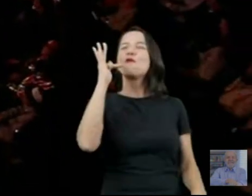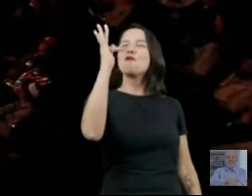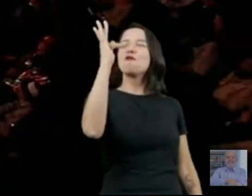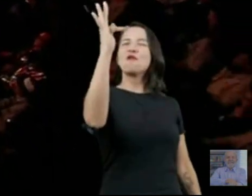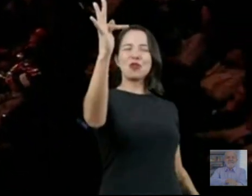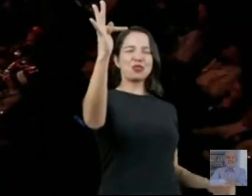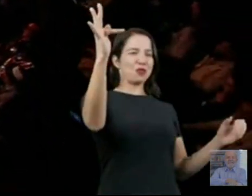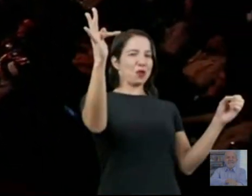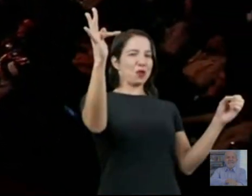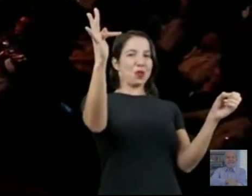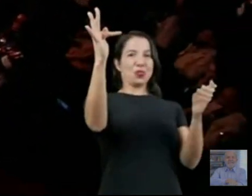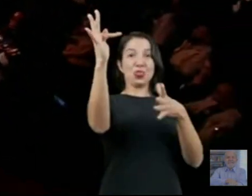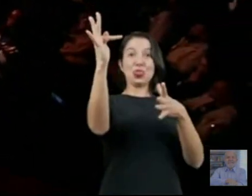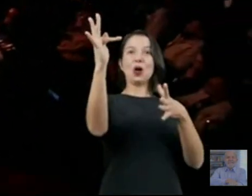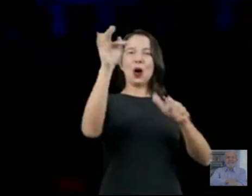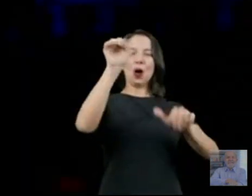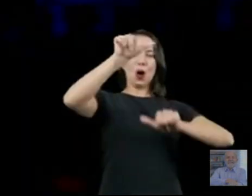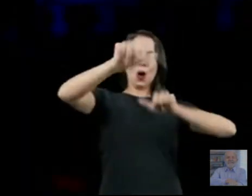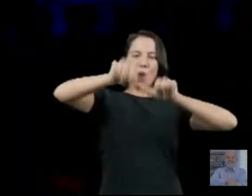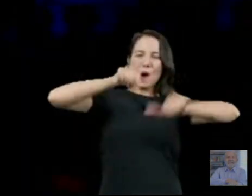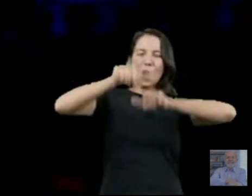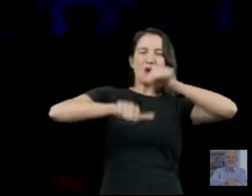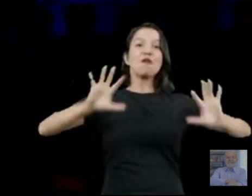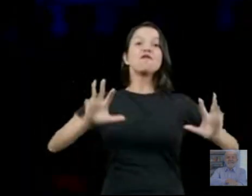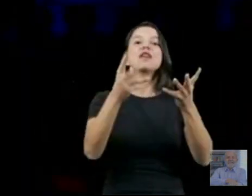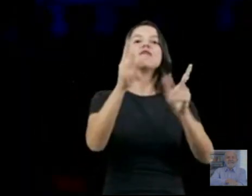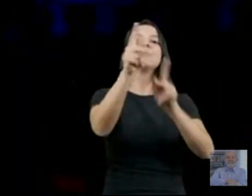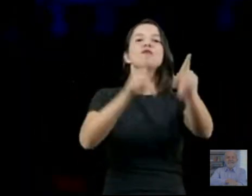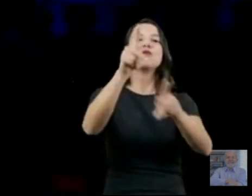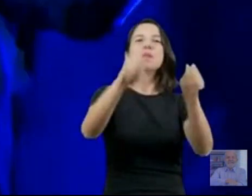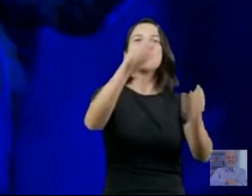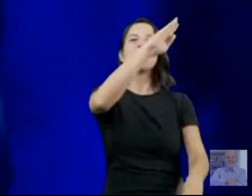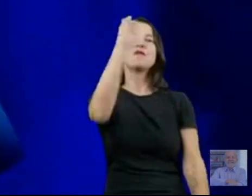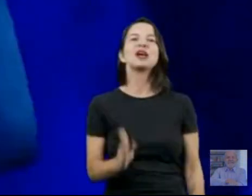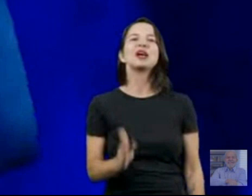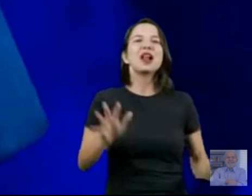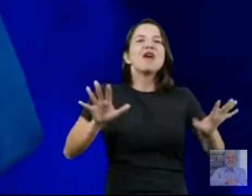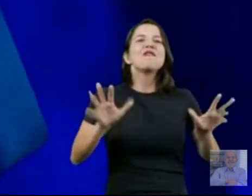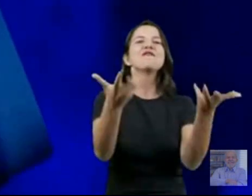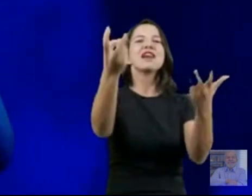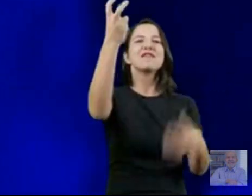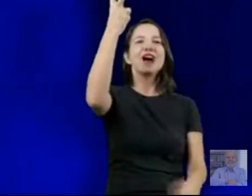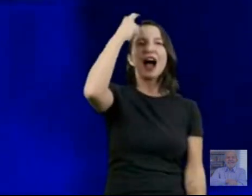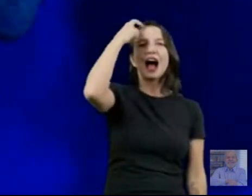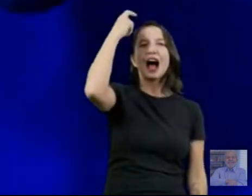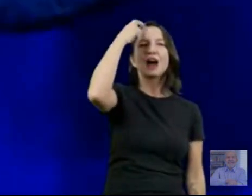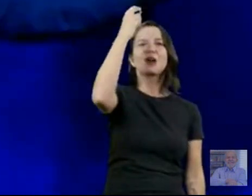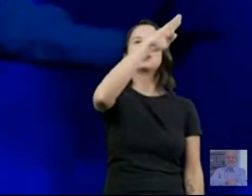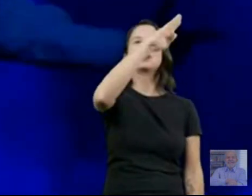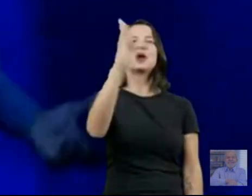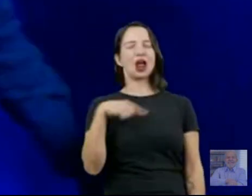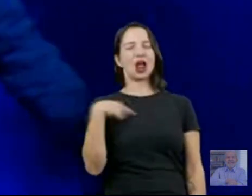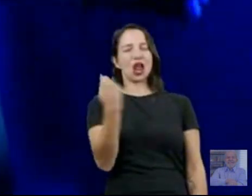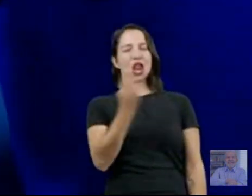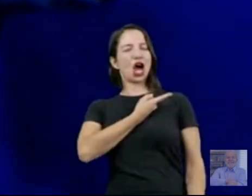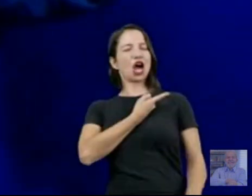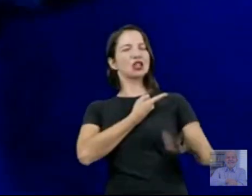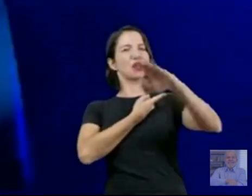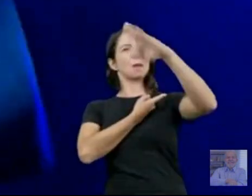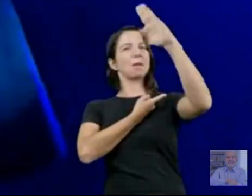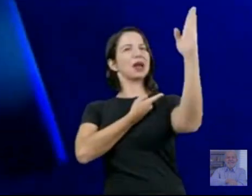viva a cultura do povo, nós te amamos, meu país, e outra vez serás